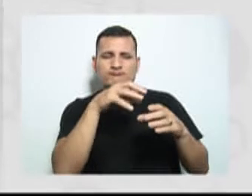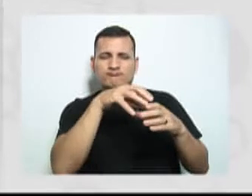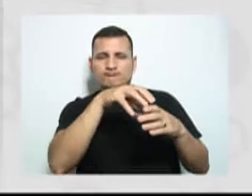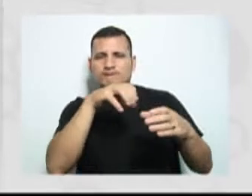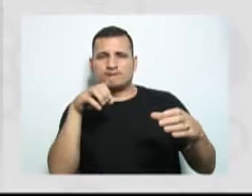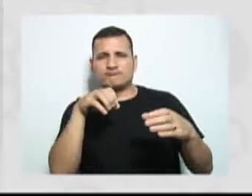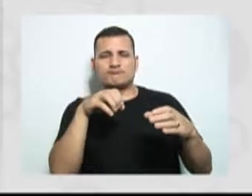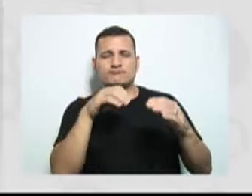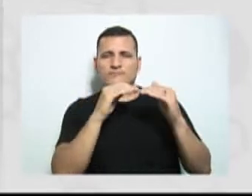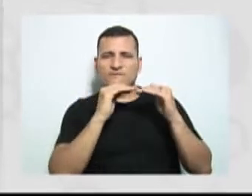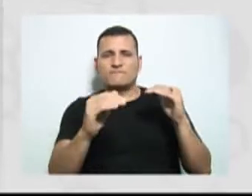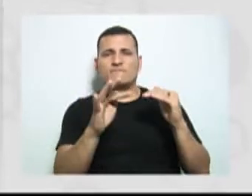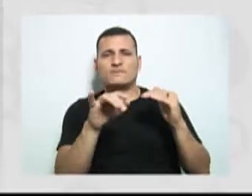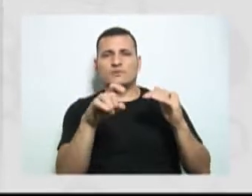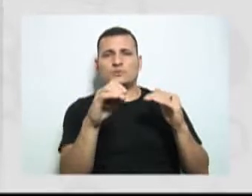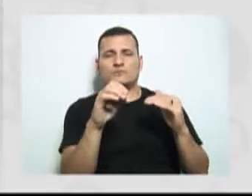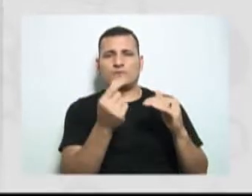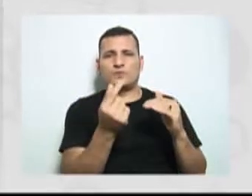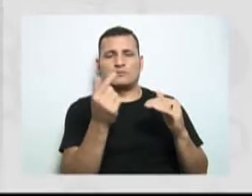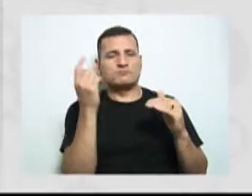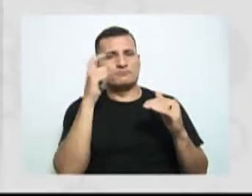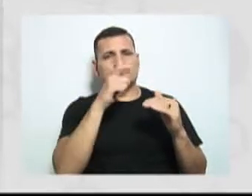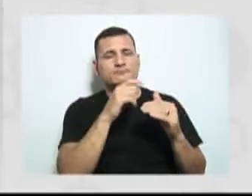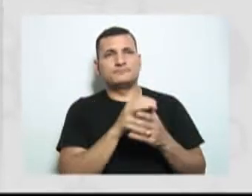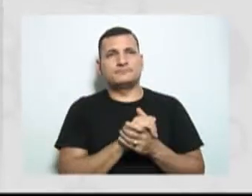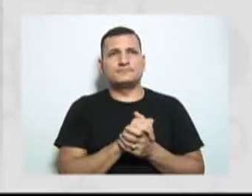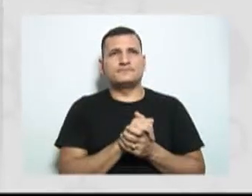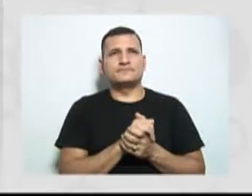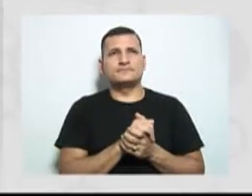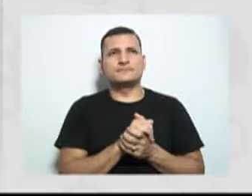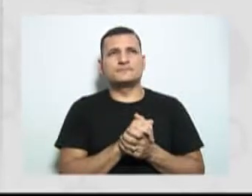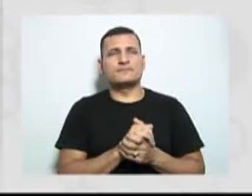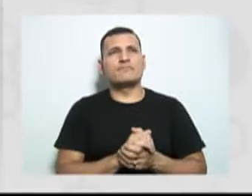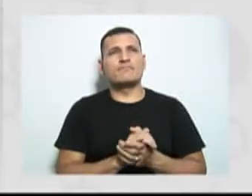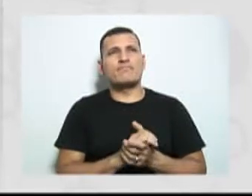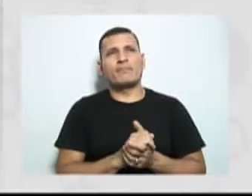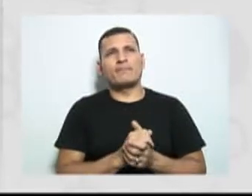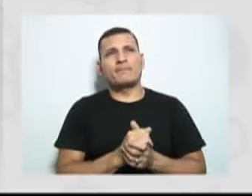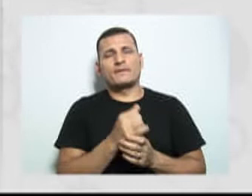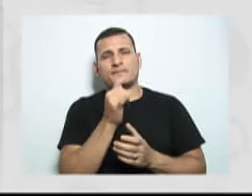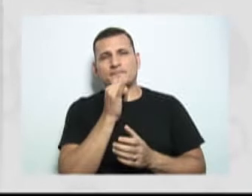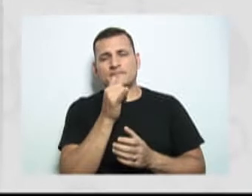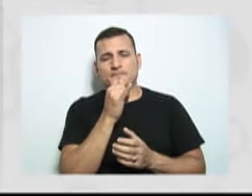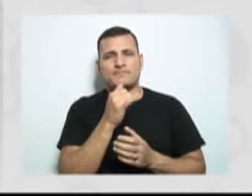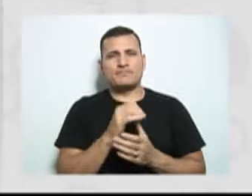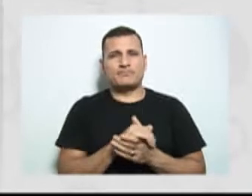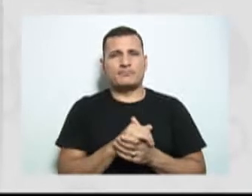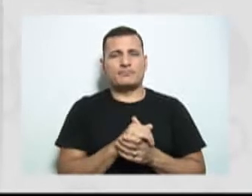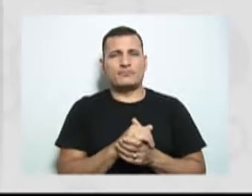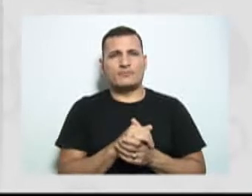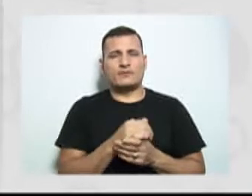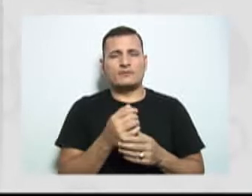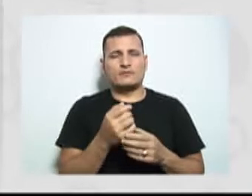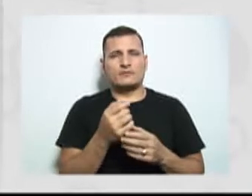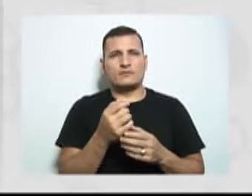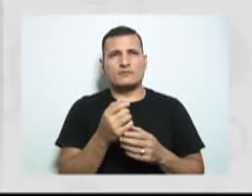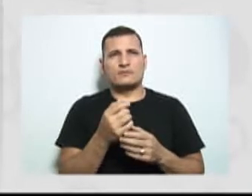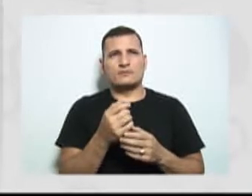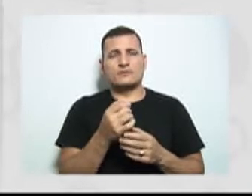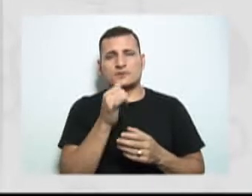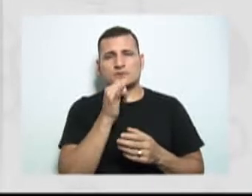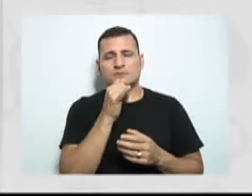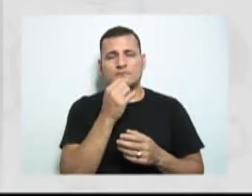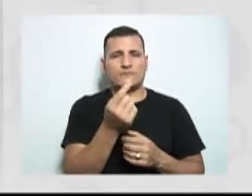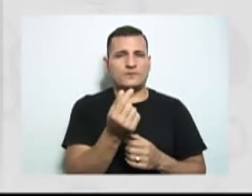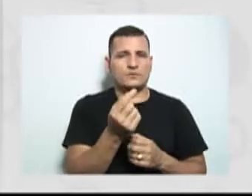valor fixo dela, né? Por exemplo, uma das questões do custeio por absorção, na determinação de preços